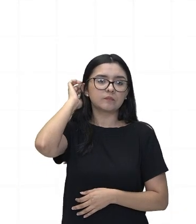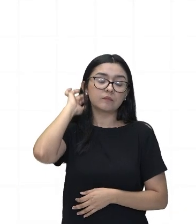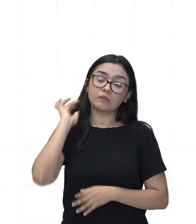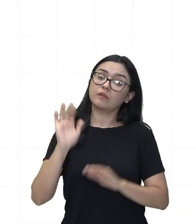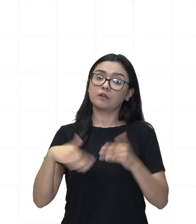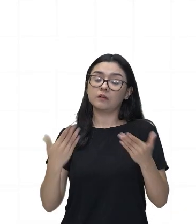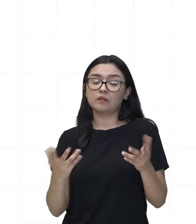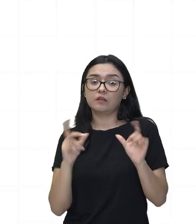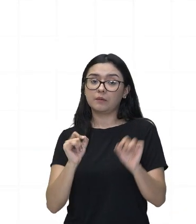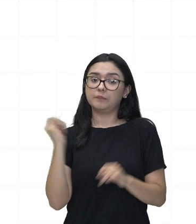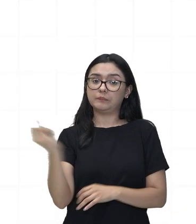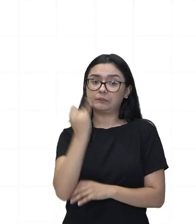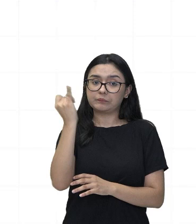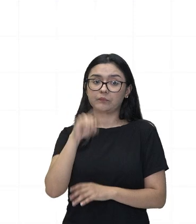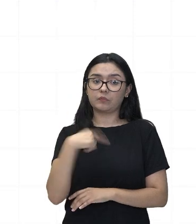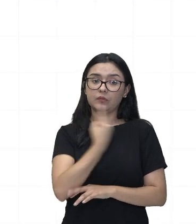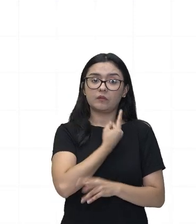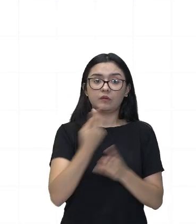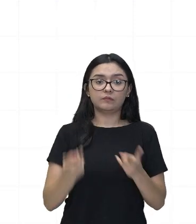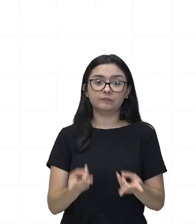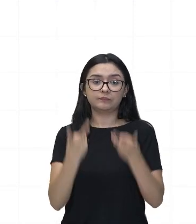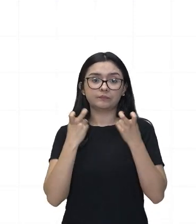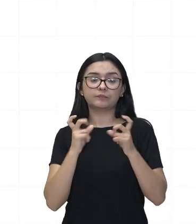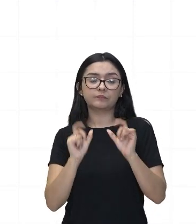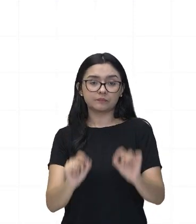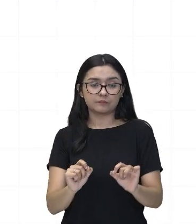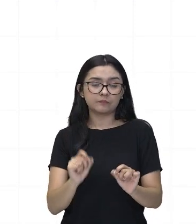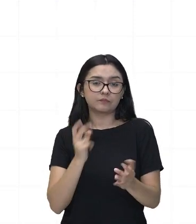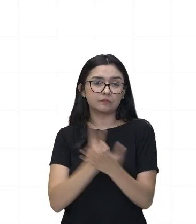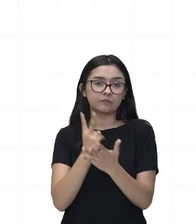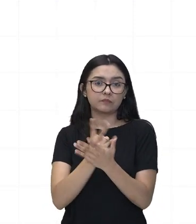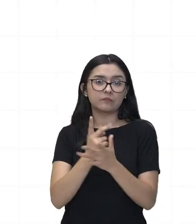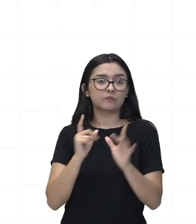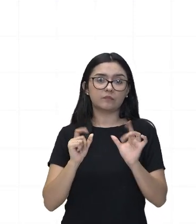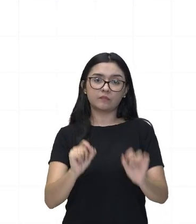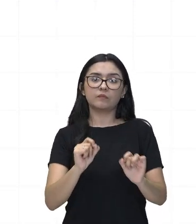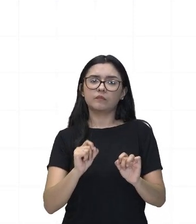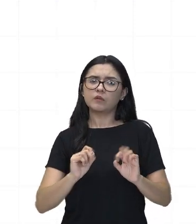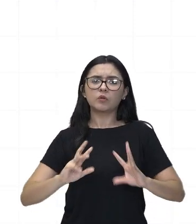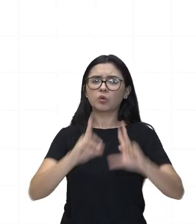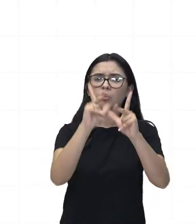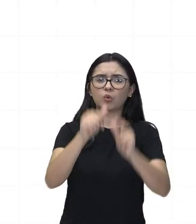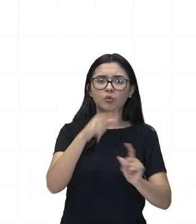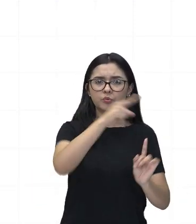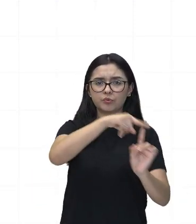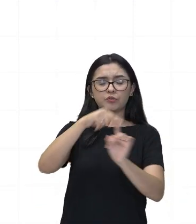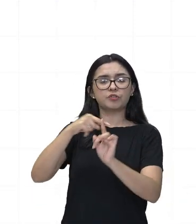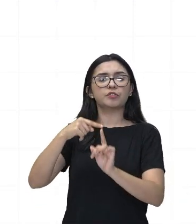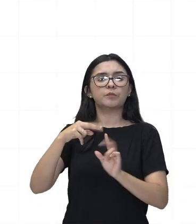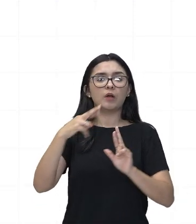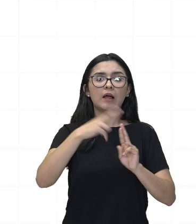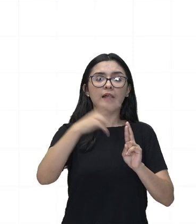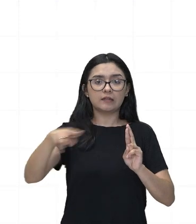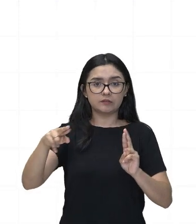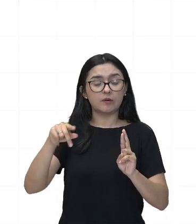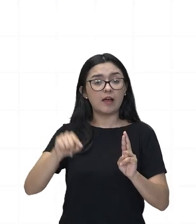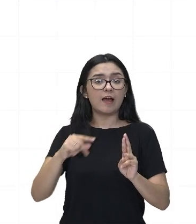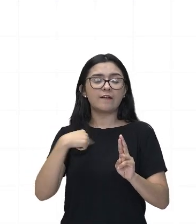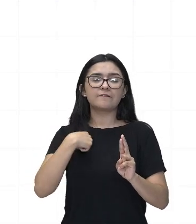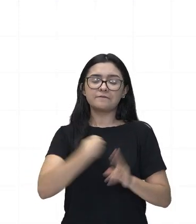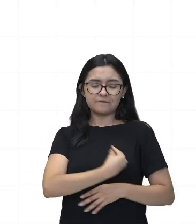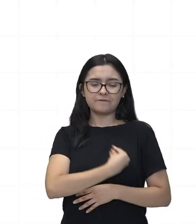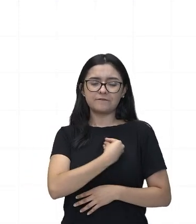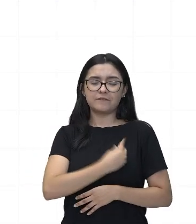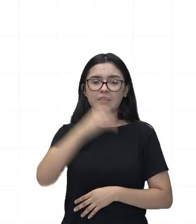É muito importante perceber que sempre e em todas as religiões, a vida é um grande dom,